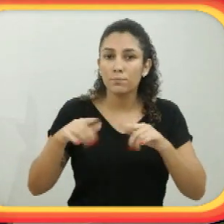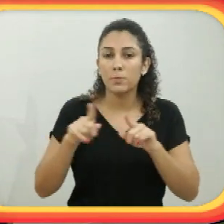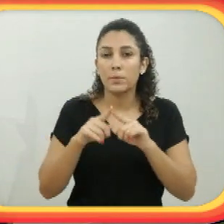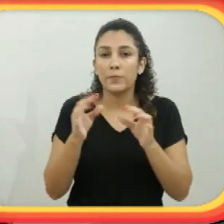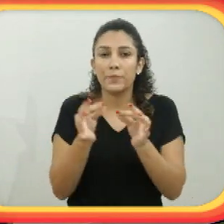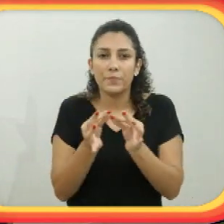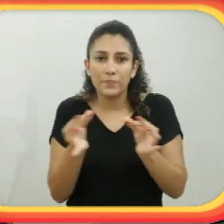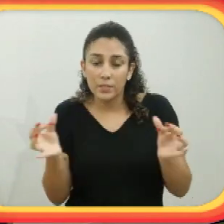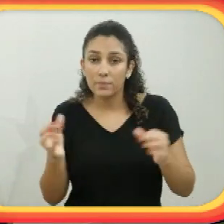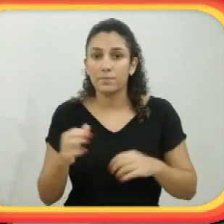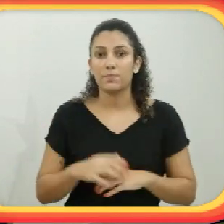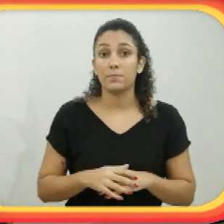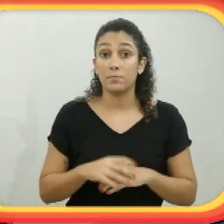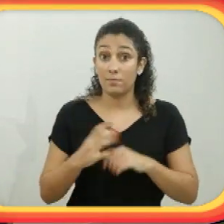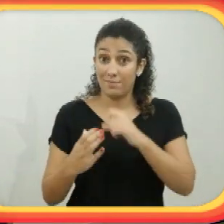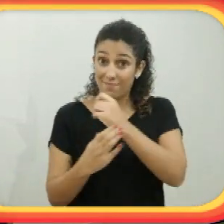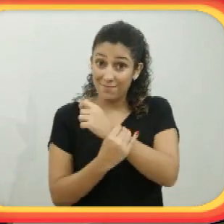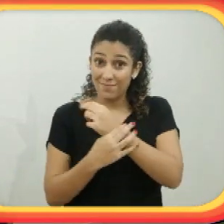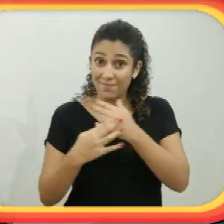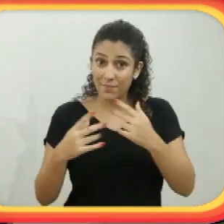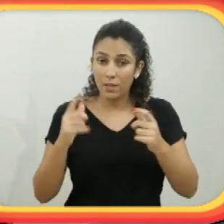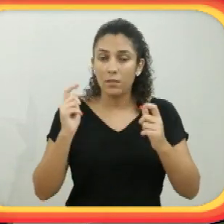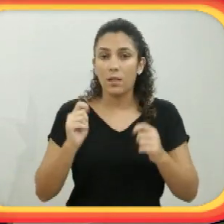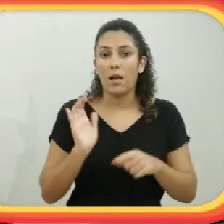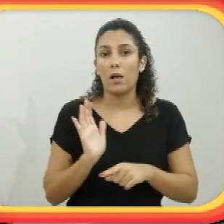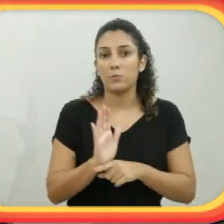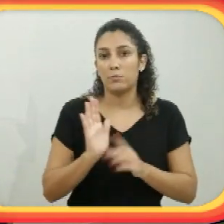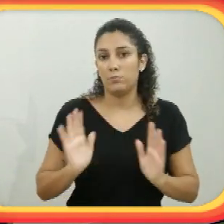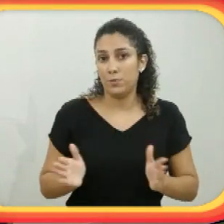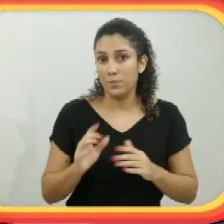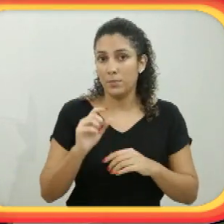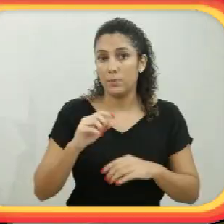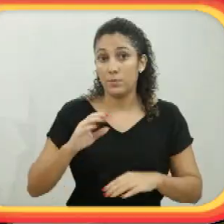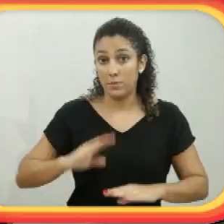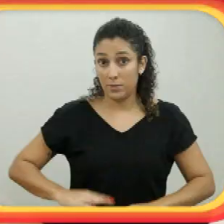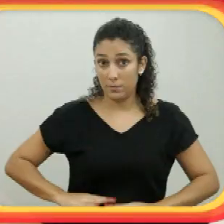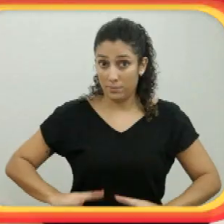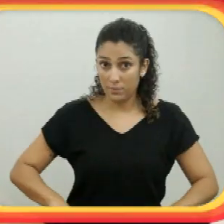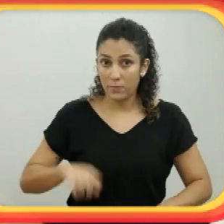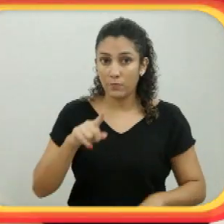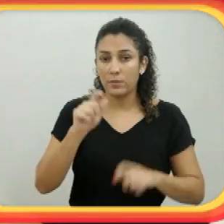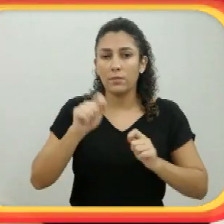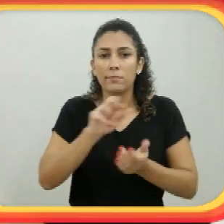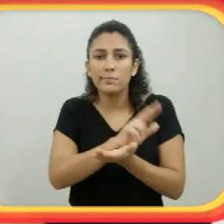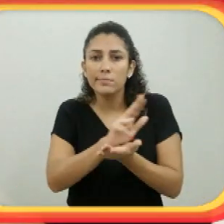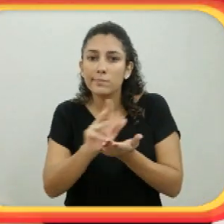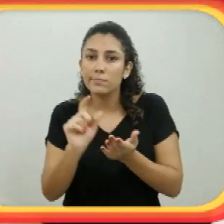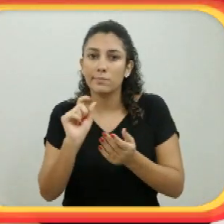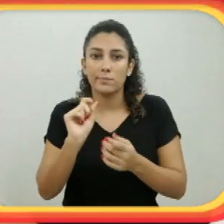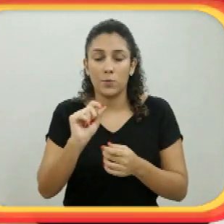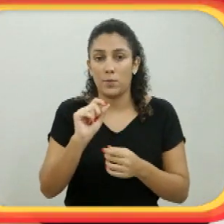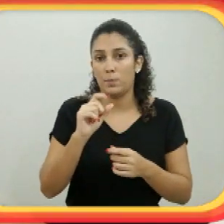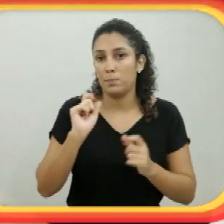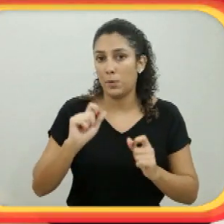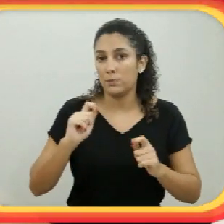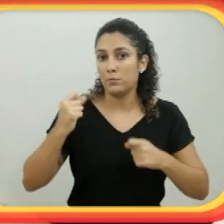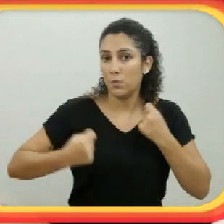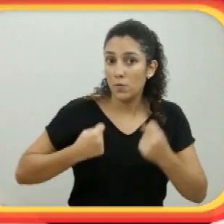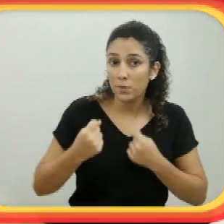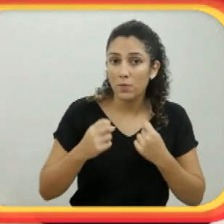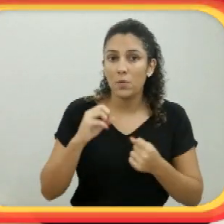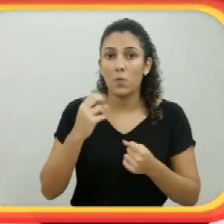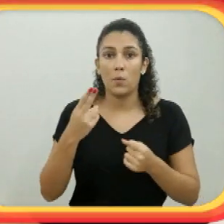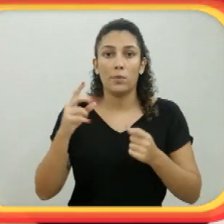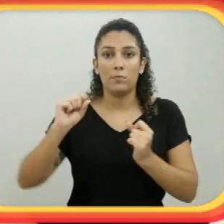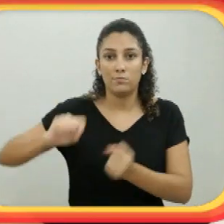estabilização. Já no membro inferior, não. Você tem uma variedade imensa, desde prótese para corrida, prótese para esqui na neve, prótese para salto. E